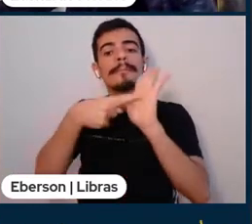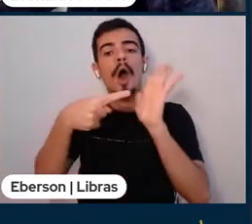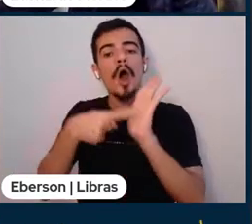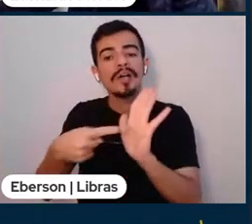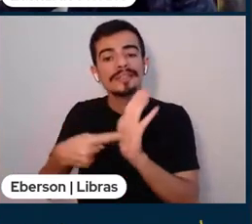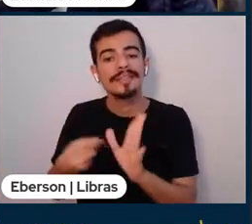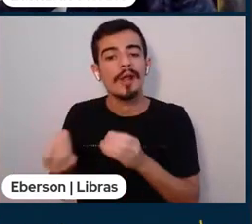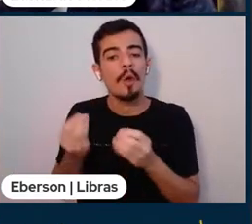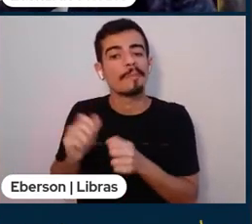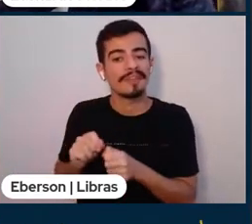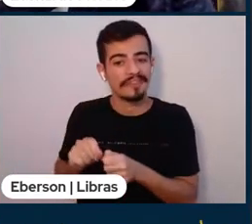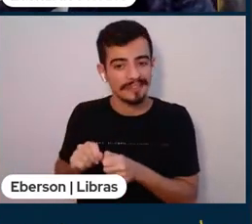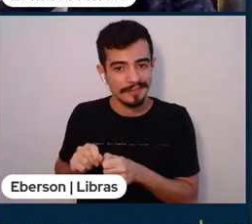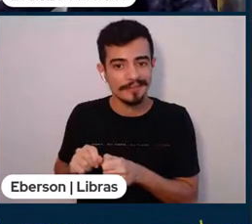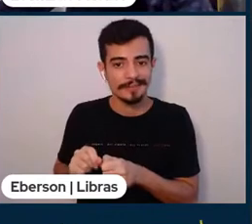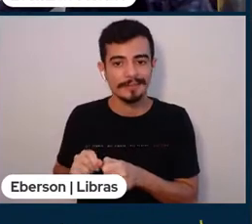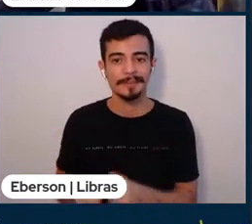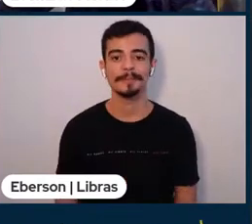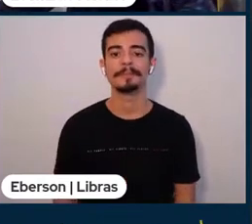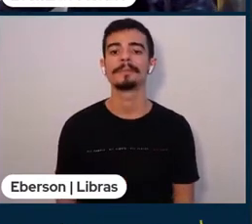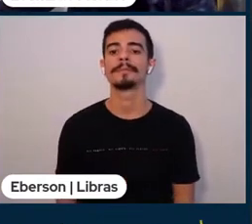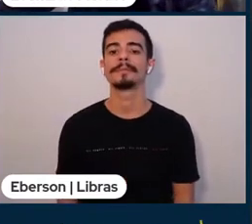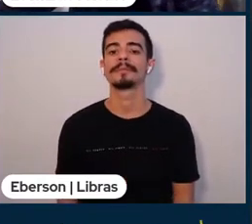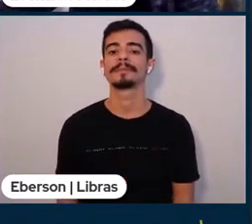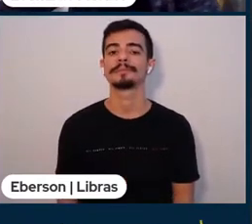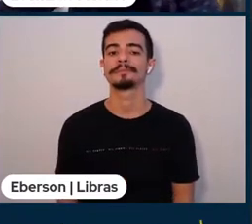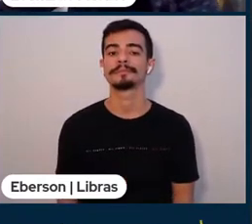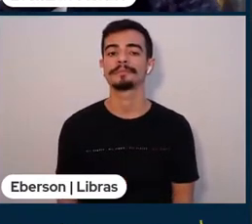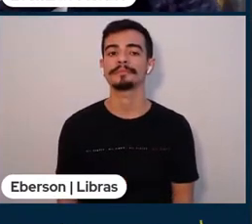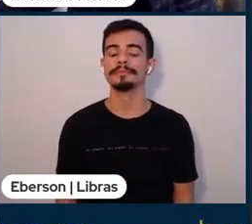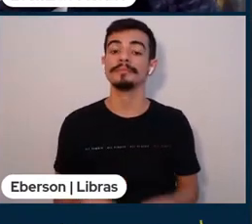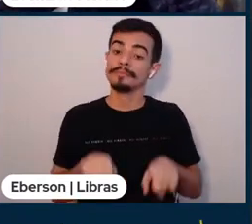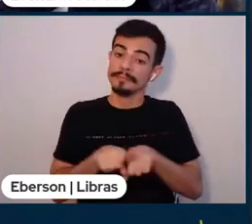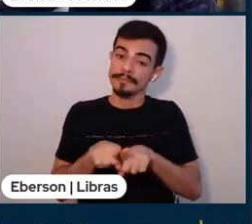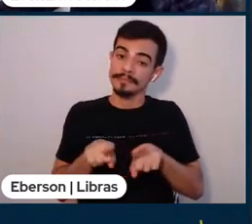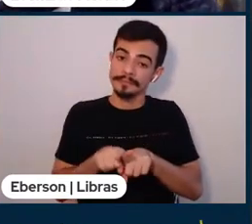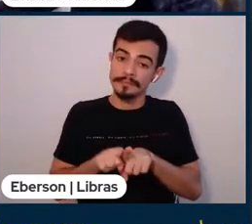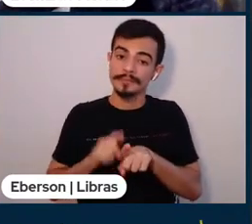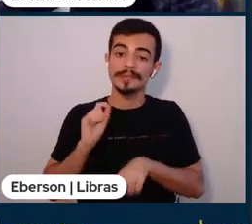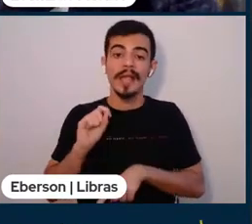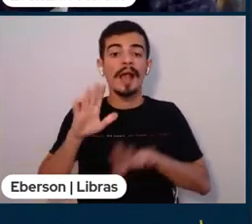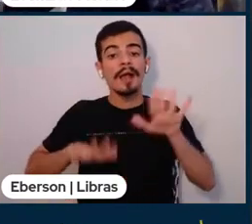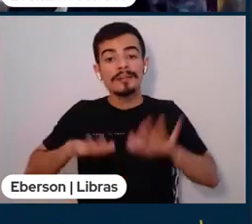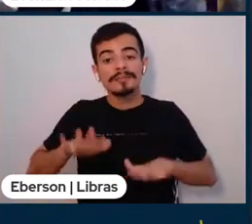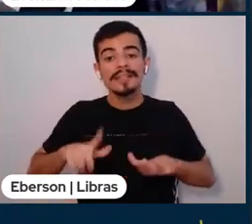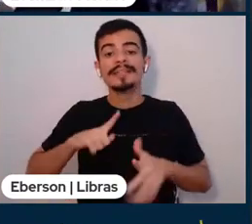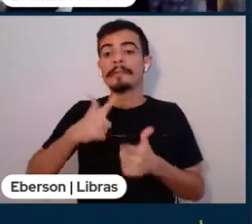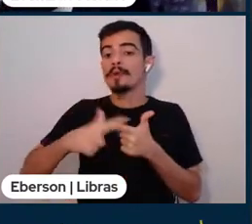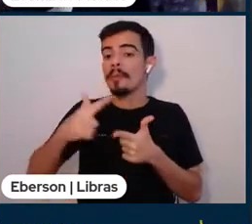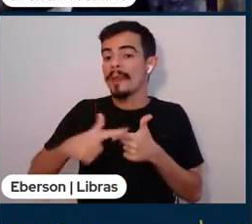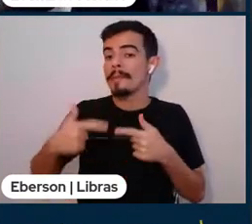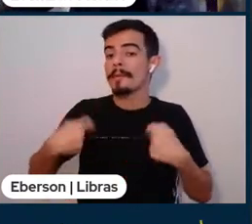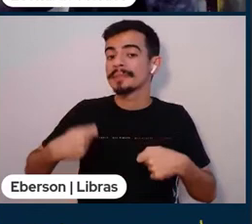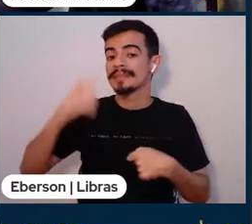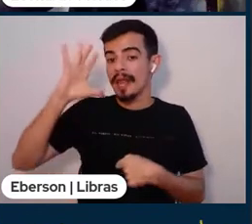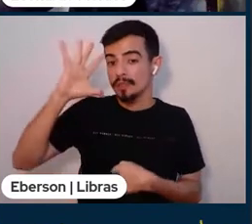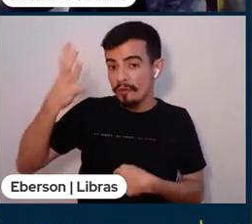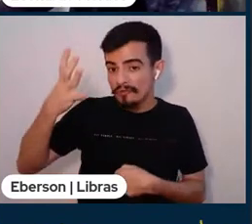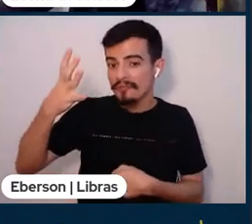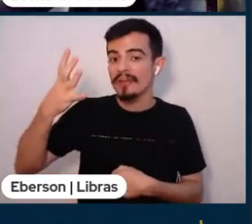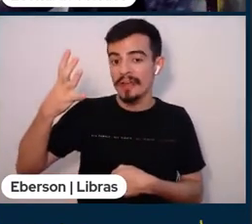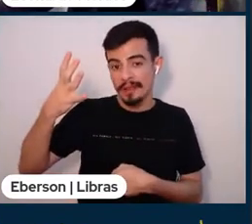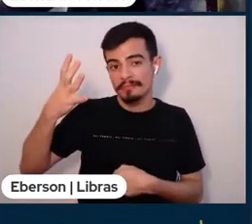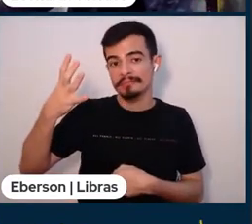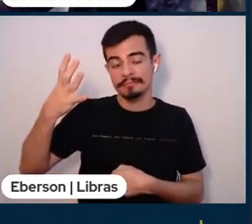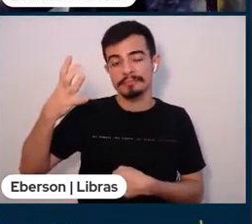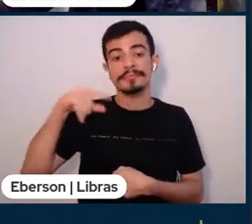fazendo. E aí também tem isso, né? Às vezes você tem um problema que você precisa resolver, E aí eu acho que